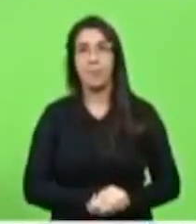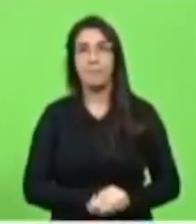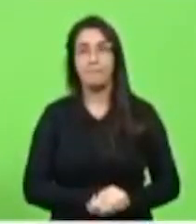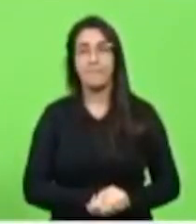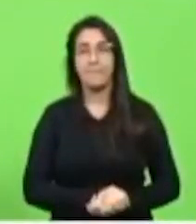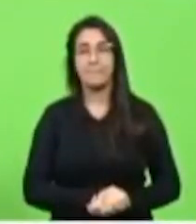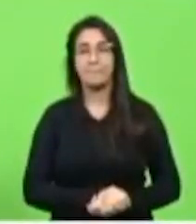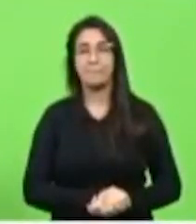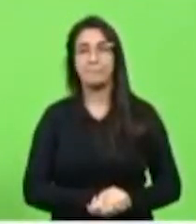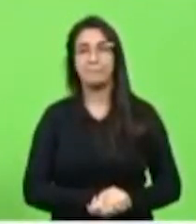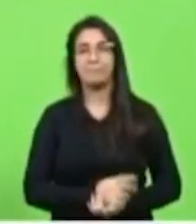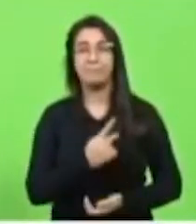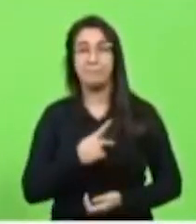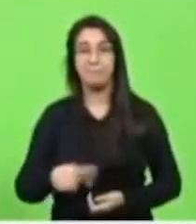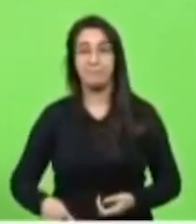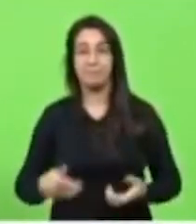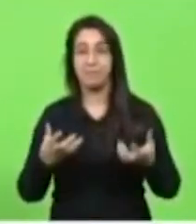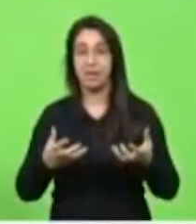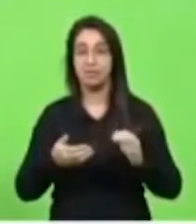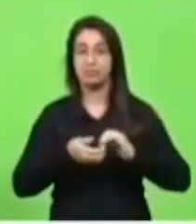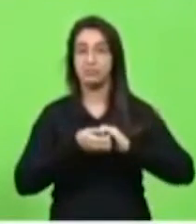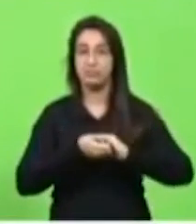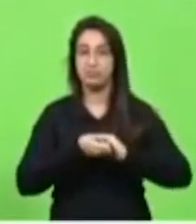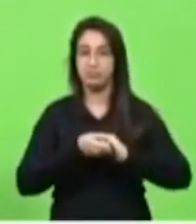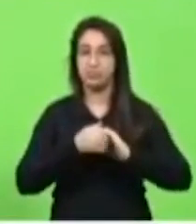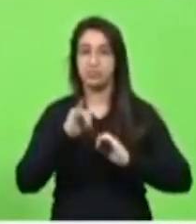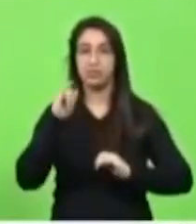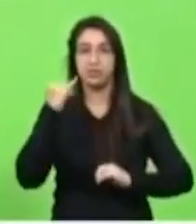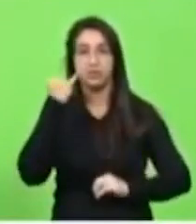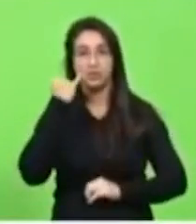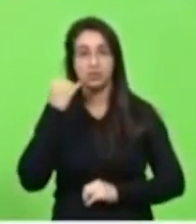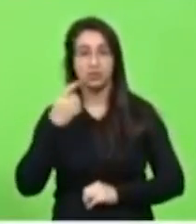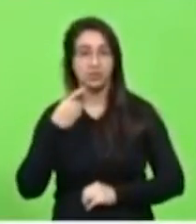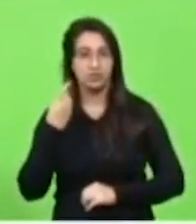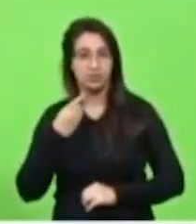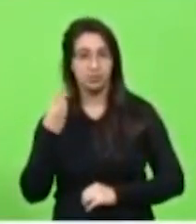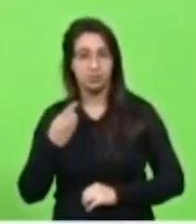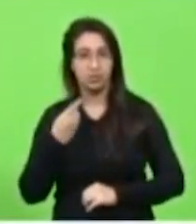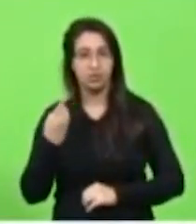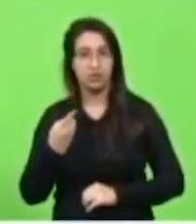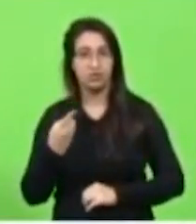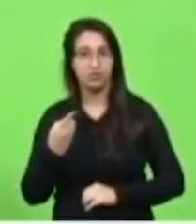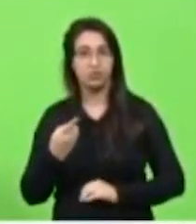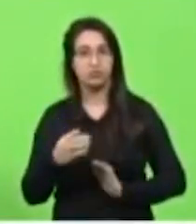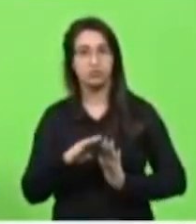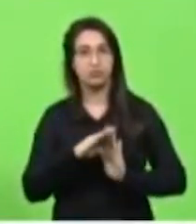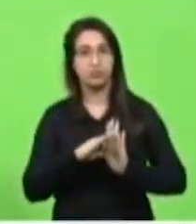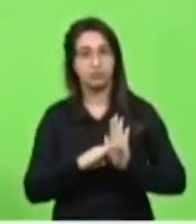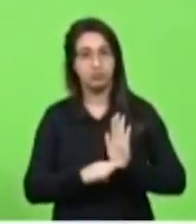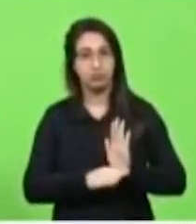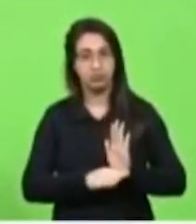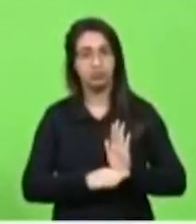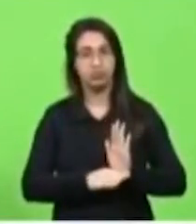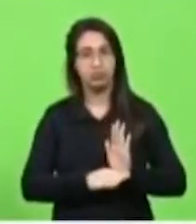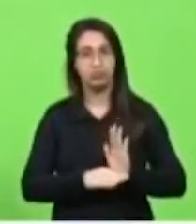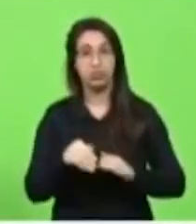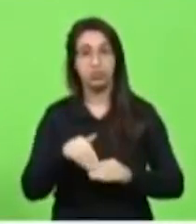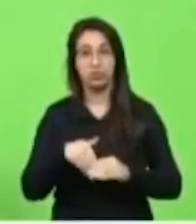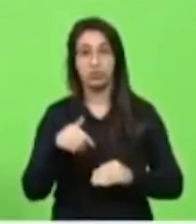aqui cumprimentar o deputado Gessé pela proposição da matéria. Na última votação, deputado Gessé, eu fui a